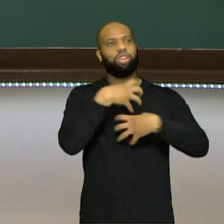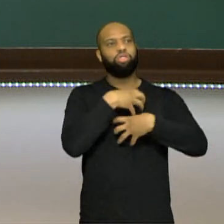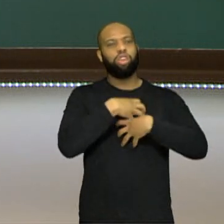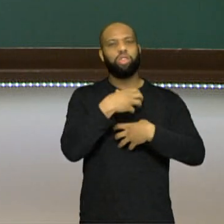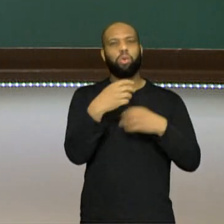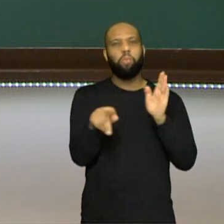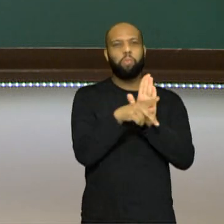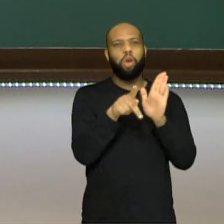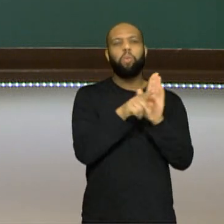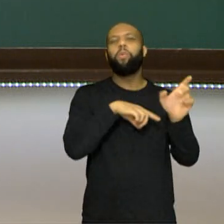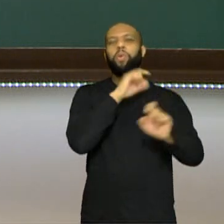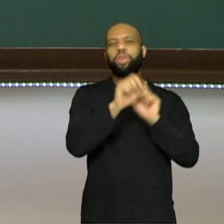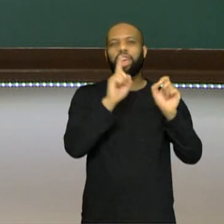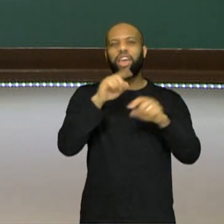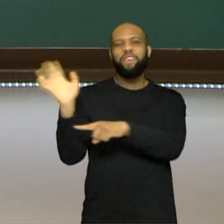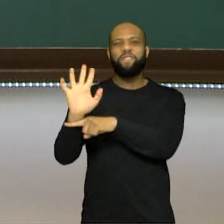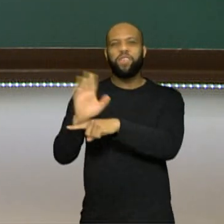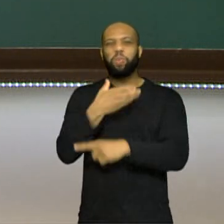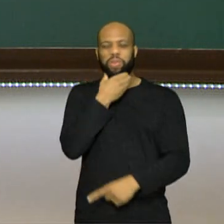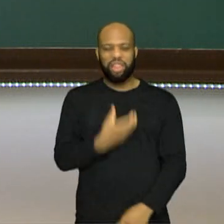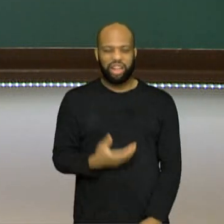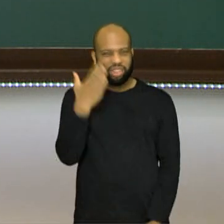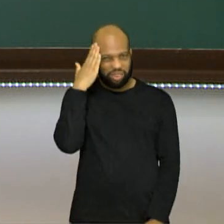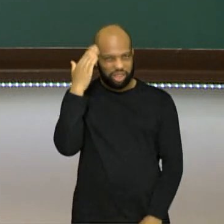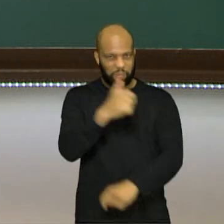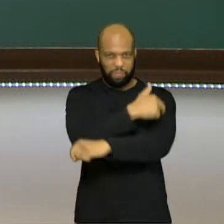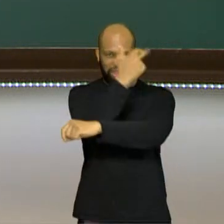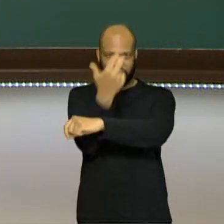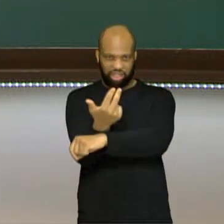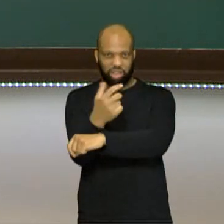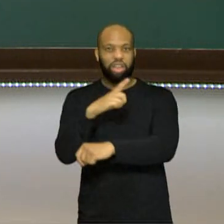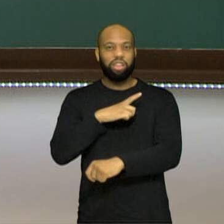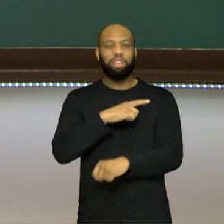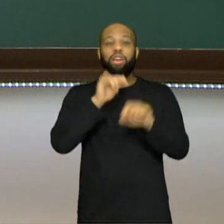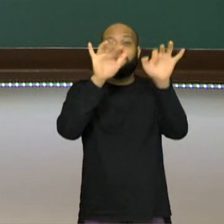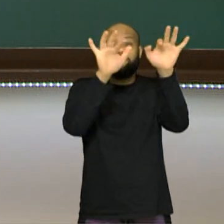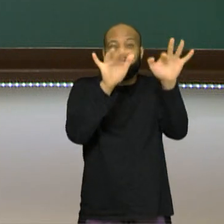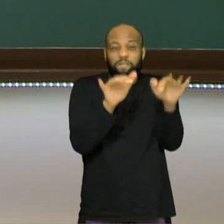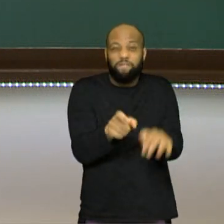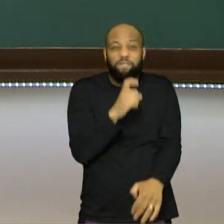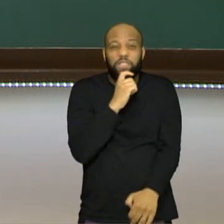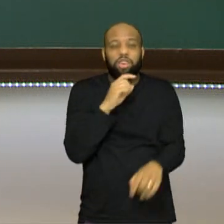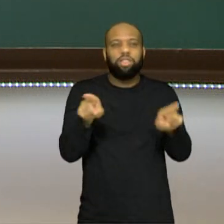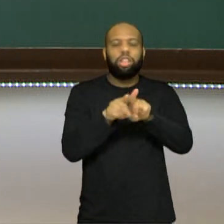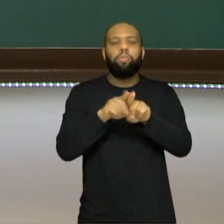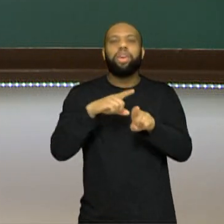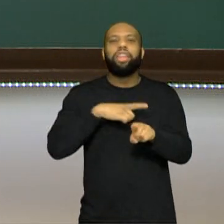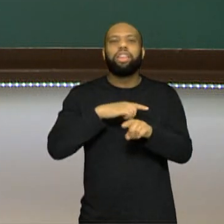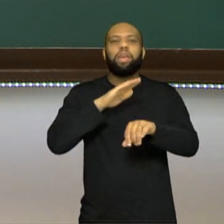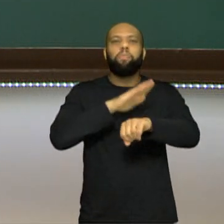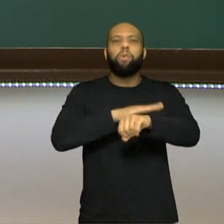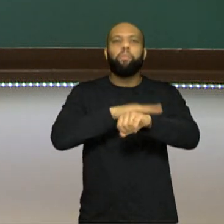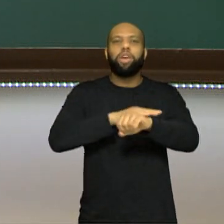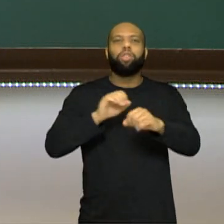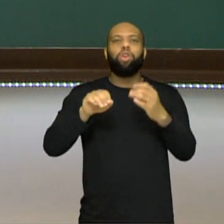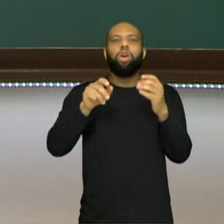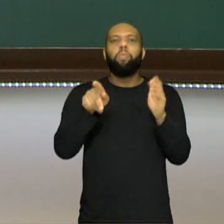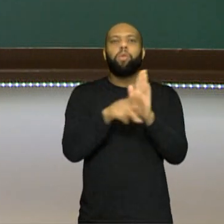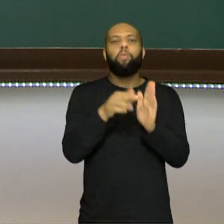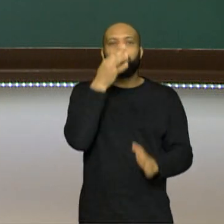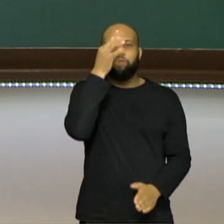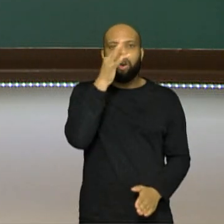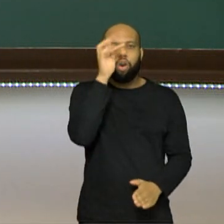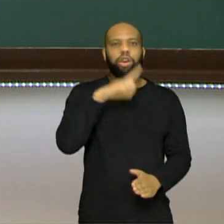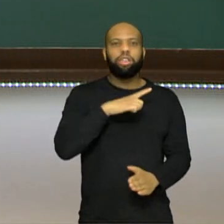de filme de Natal. Invernos muito rigorosos com neve, primaveras floridas, verões com as plantas